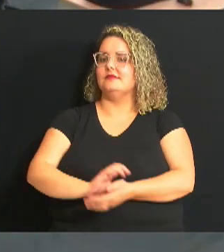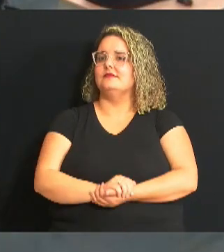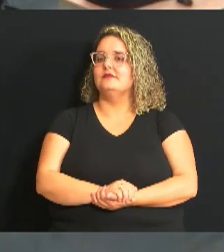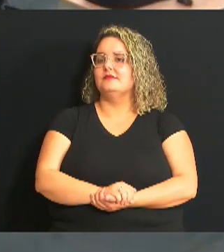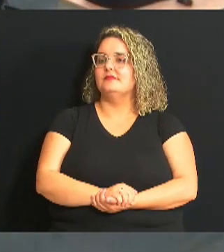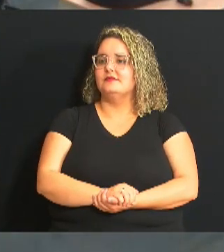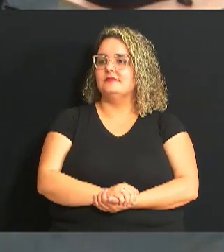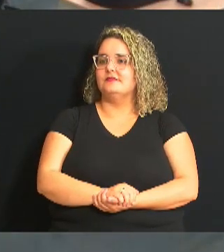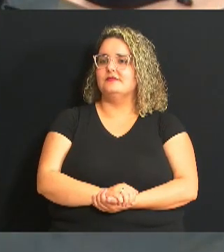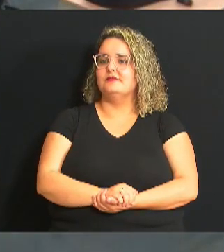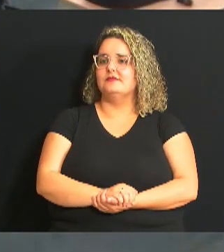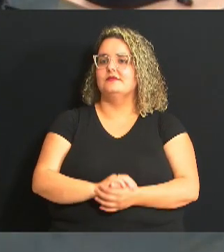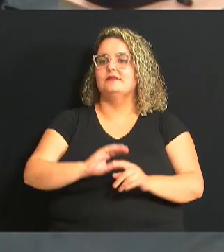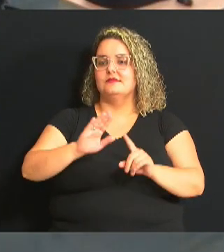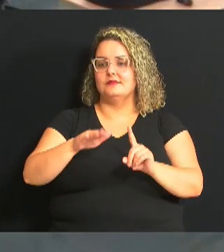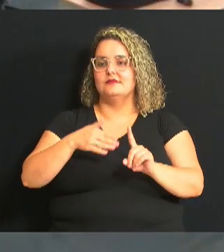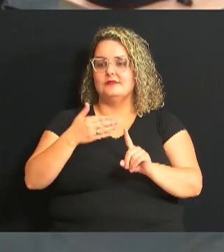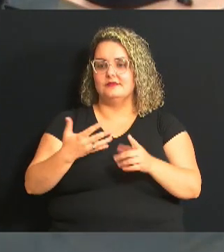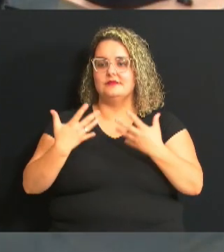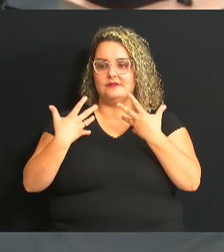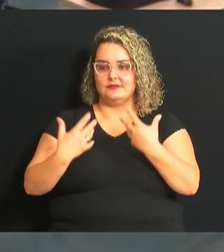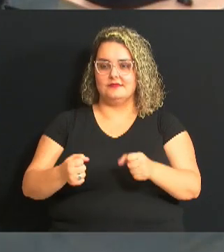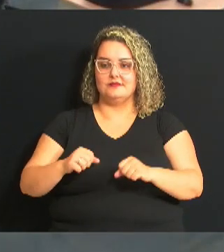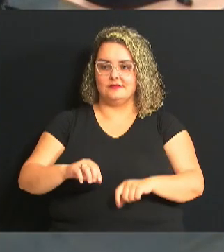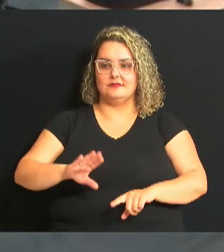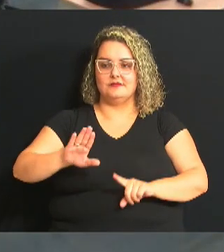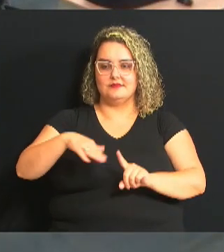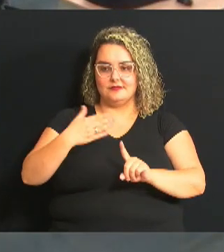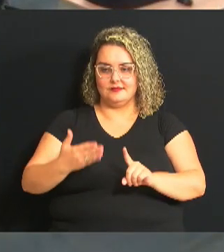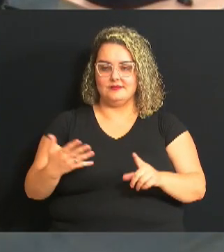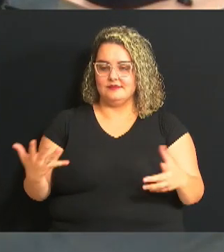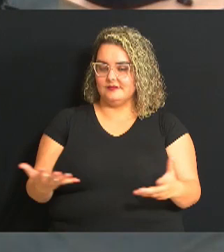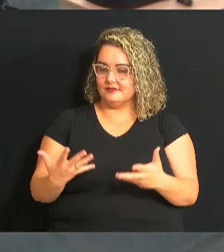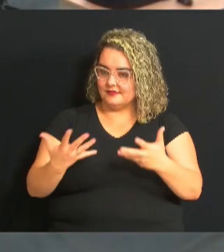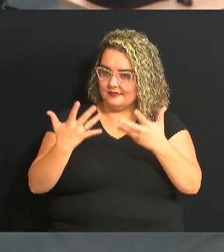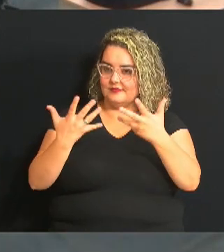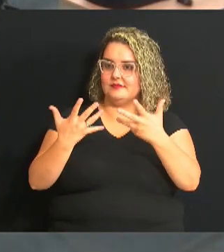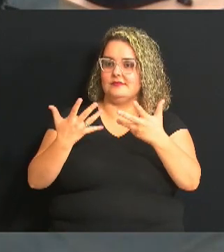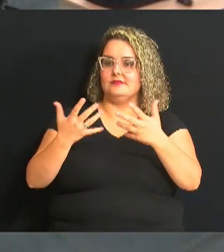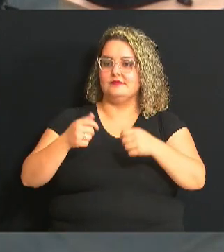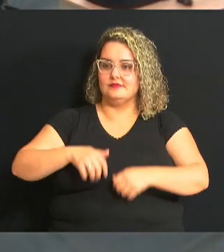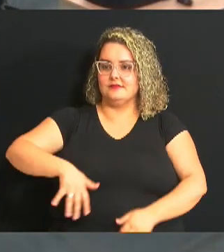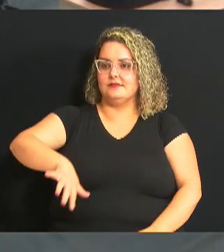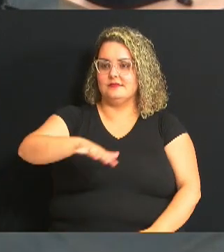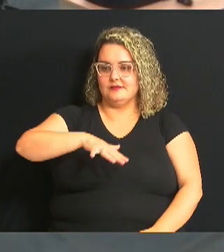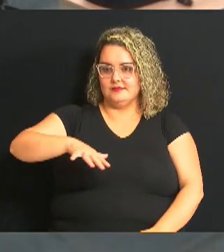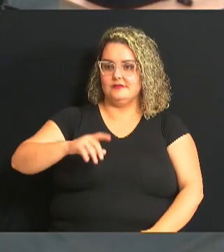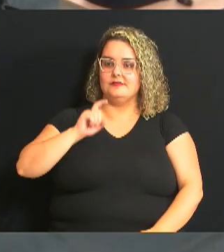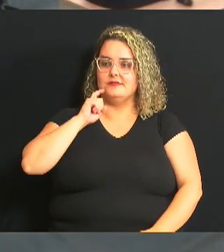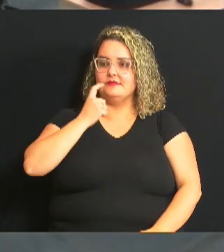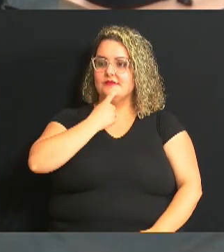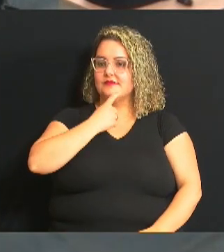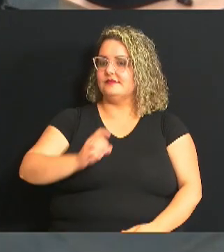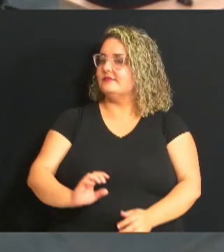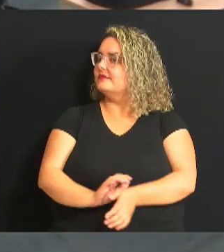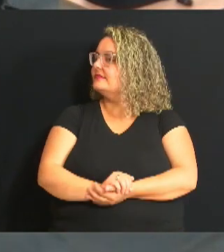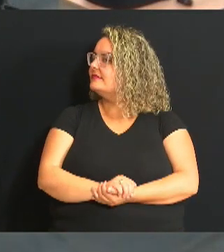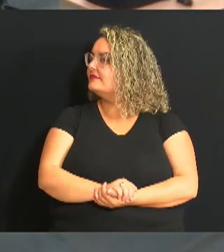O nosso homenageado recebe a honraria por sua contribuição ao campo da odontologia.